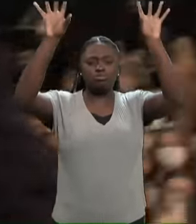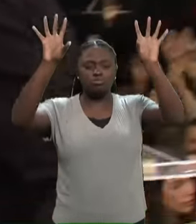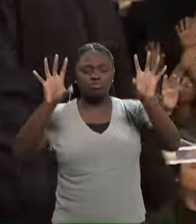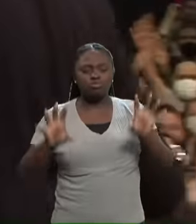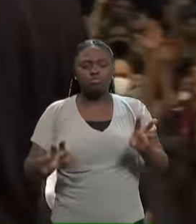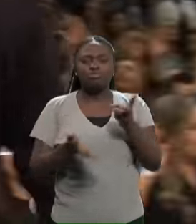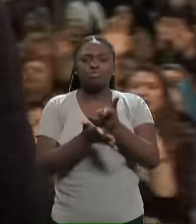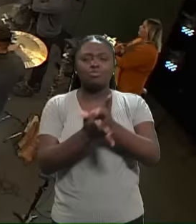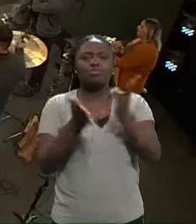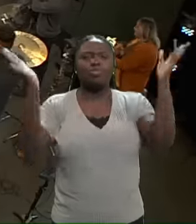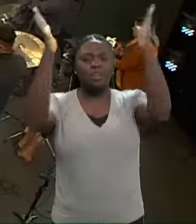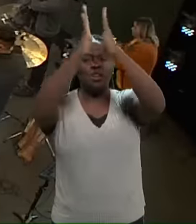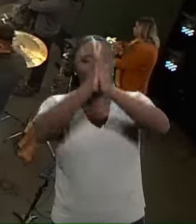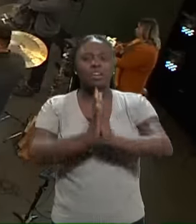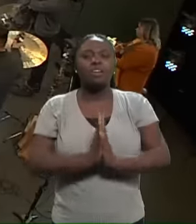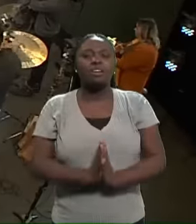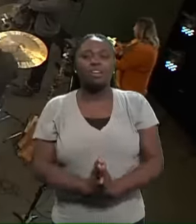Adora,